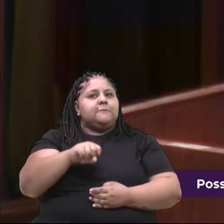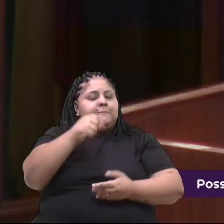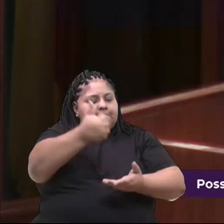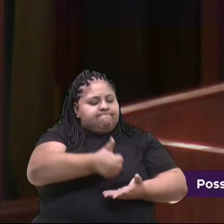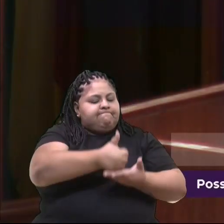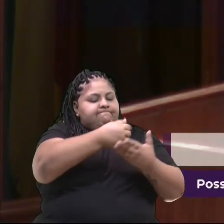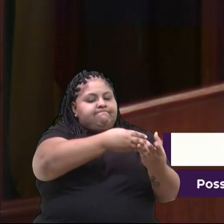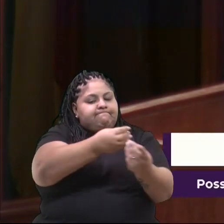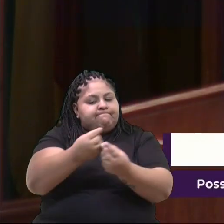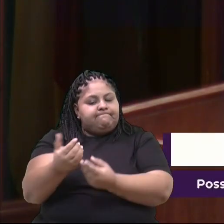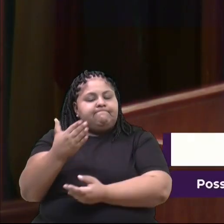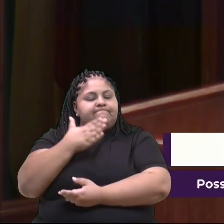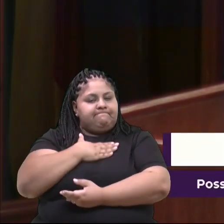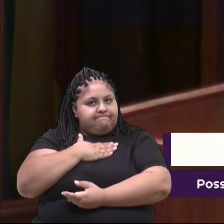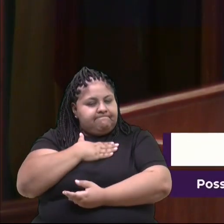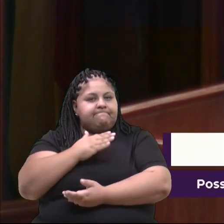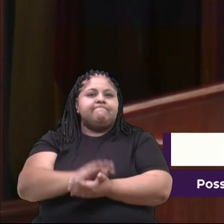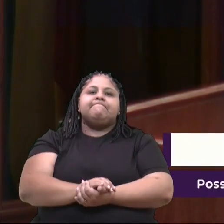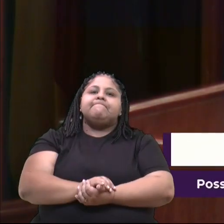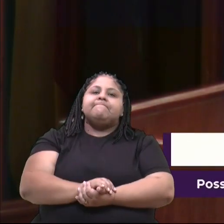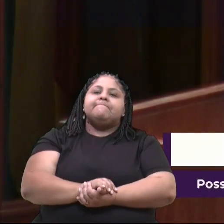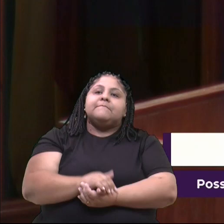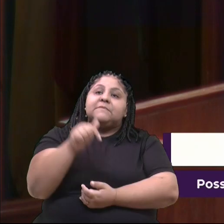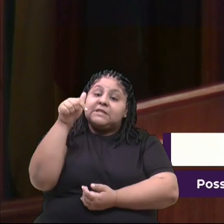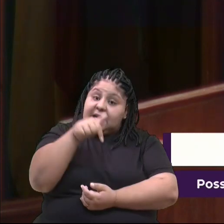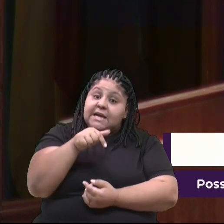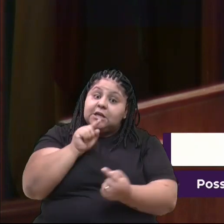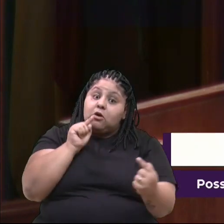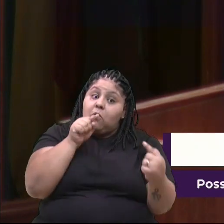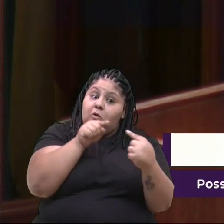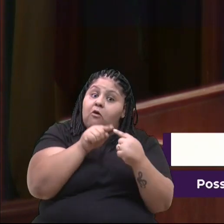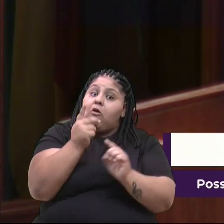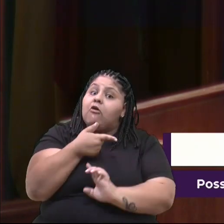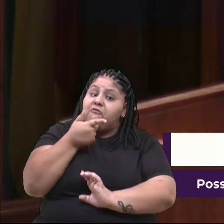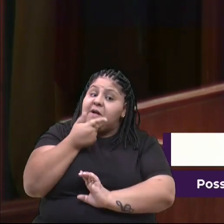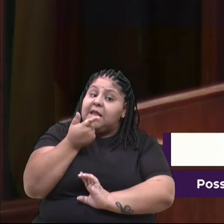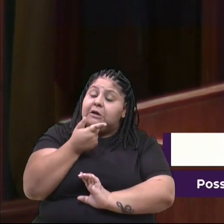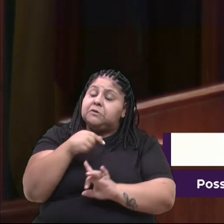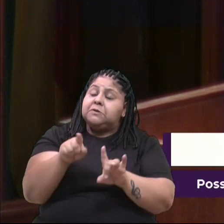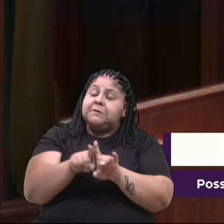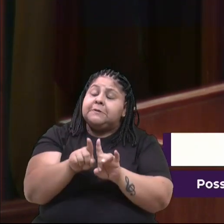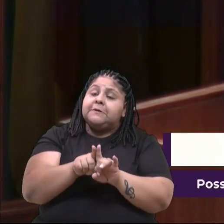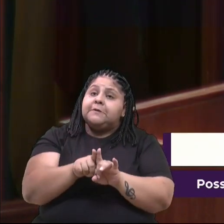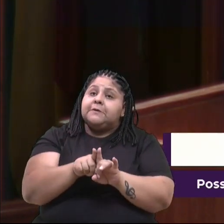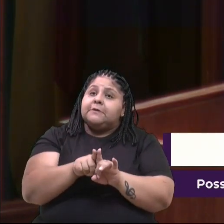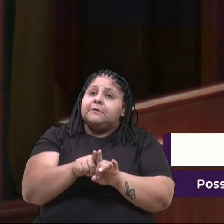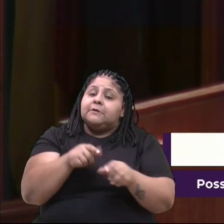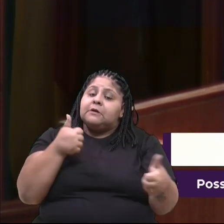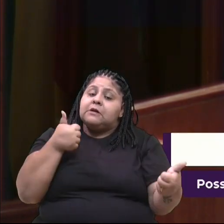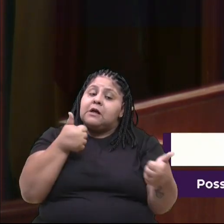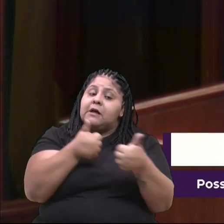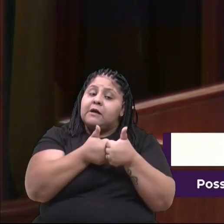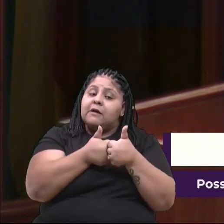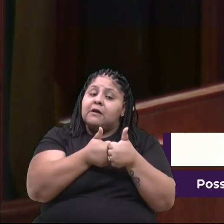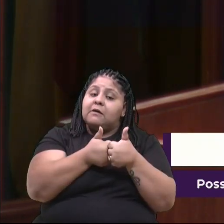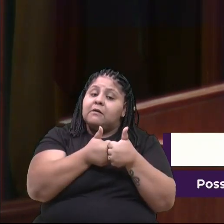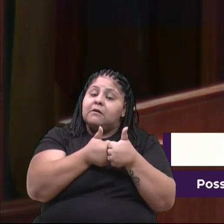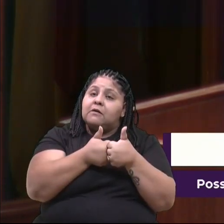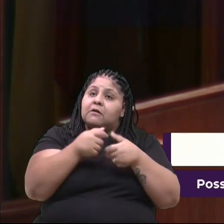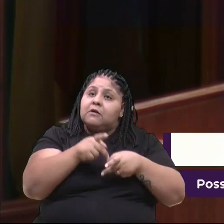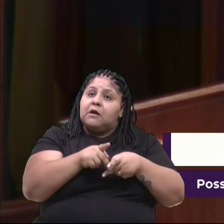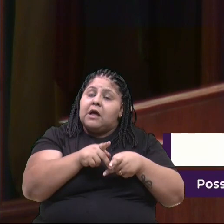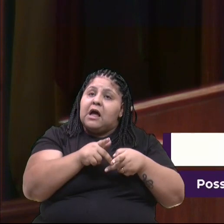conosco para isso. E esse é um dos meus objetivos, eu venho falando sobre isso, aproximar cada vez mais a população e